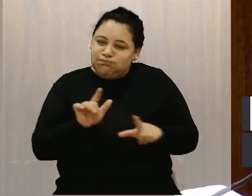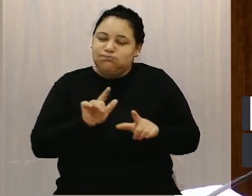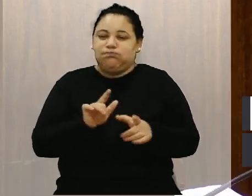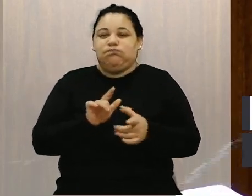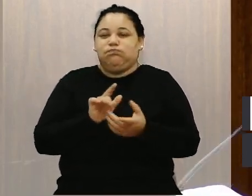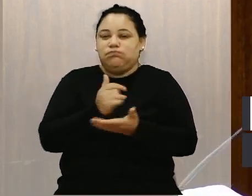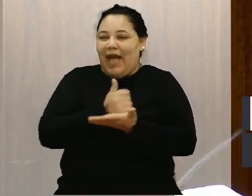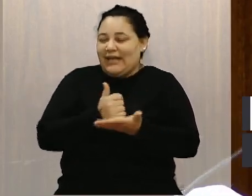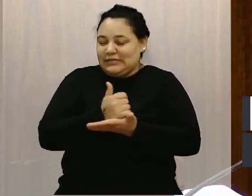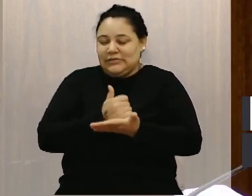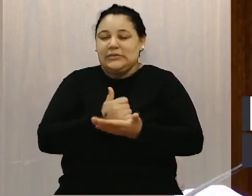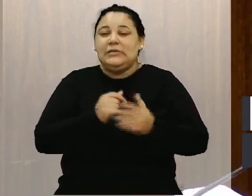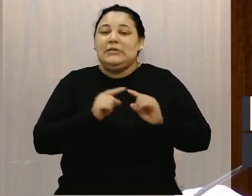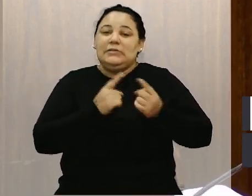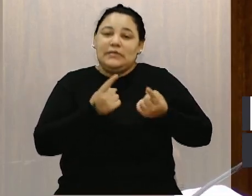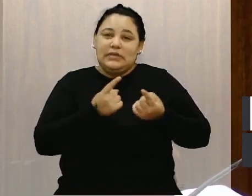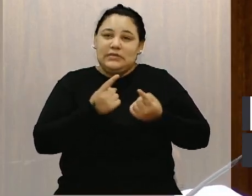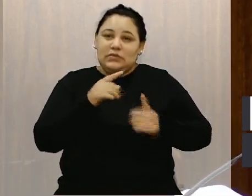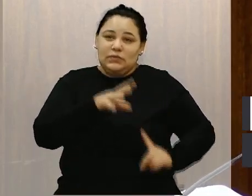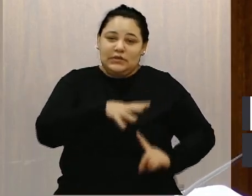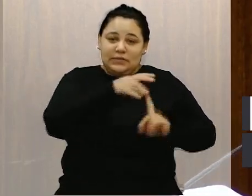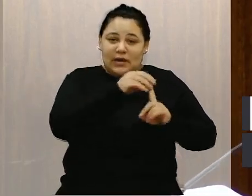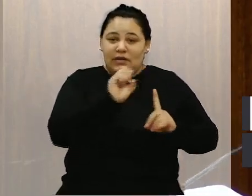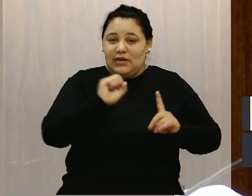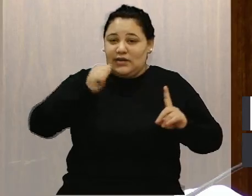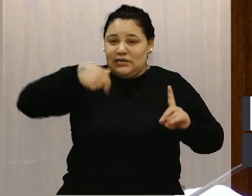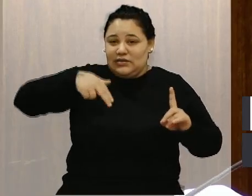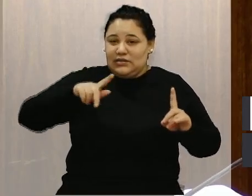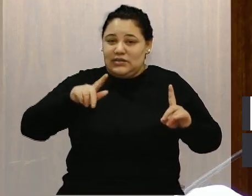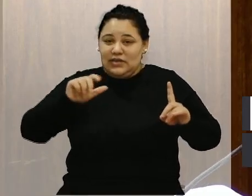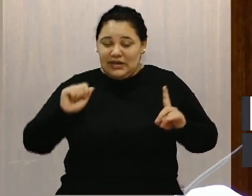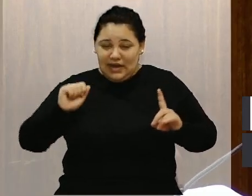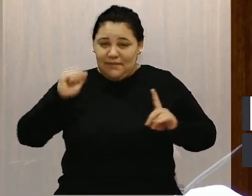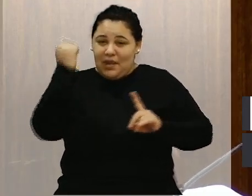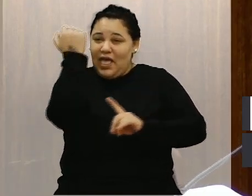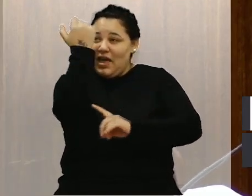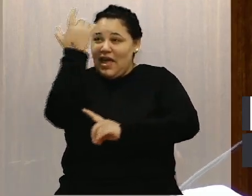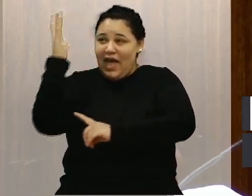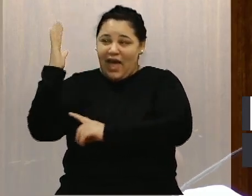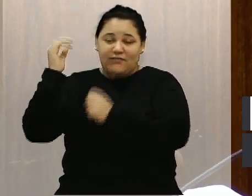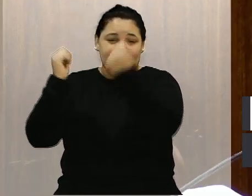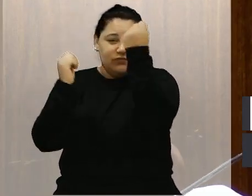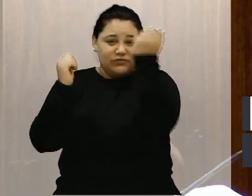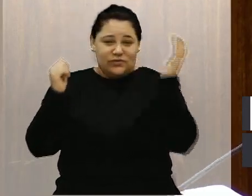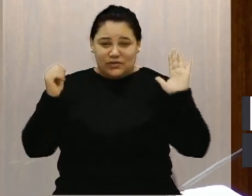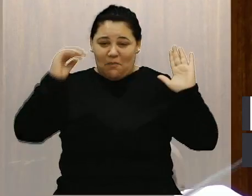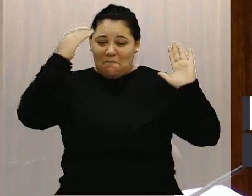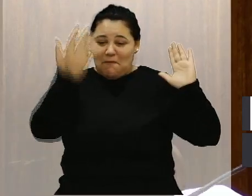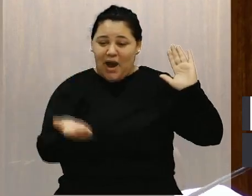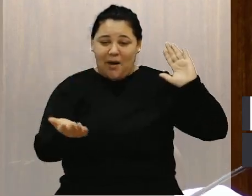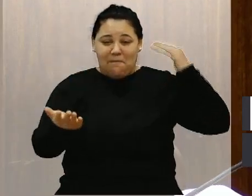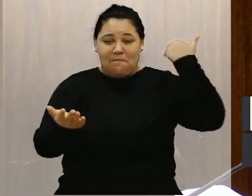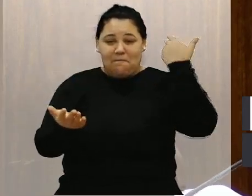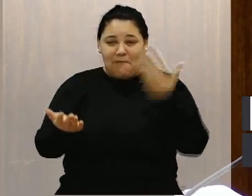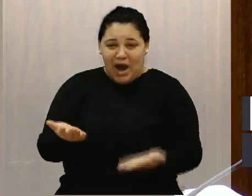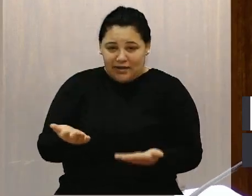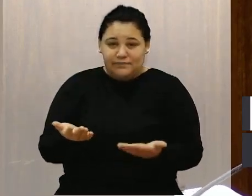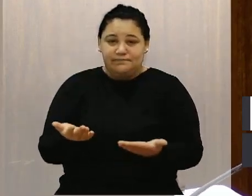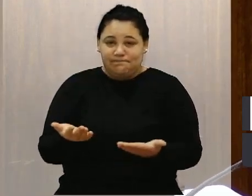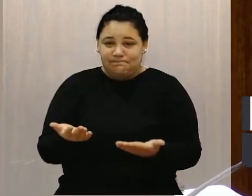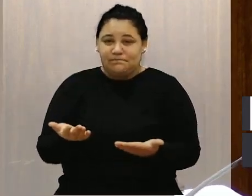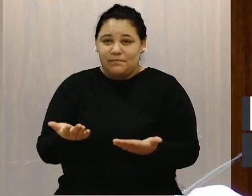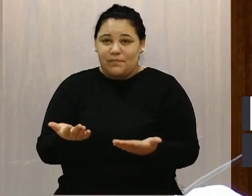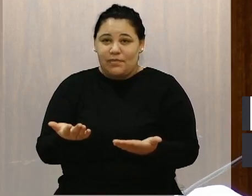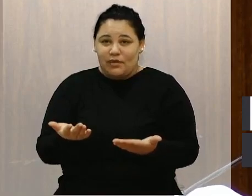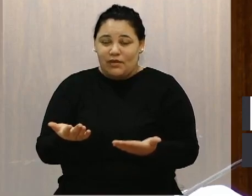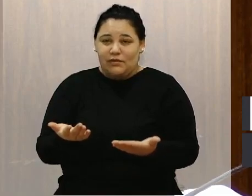principal é que a sanga, pelas árvores terem caído para dentro da